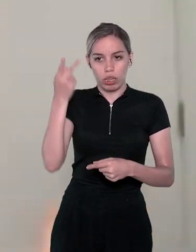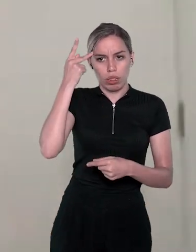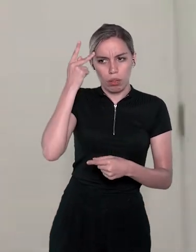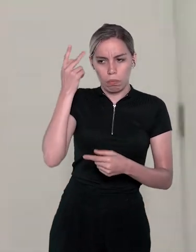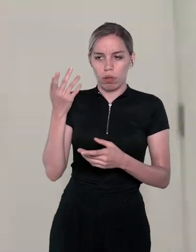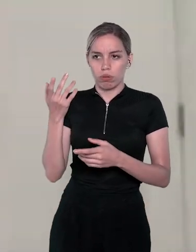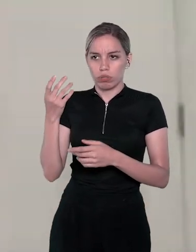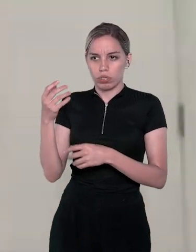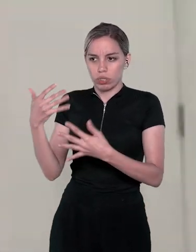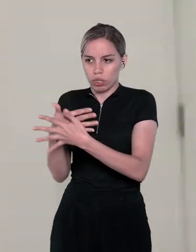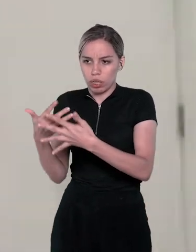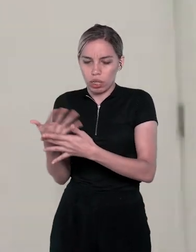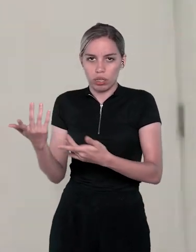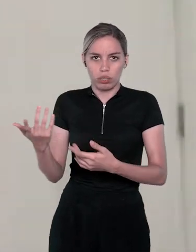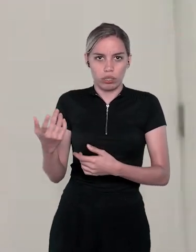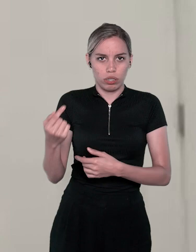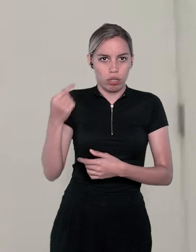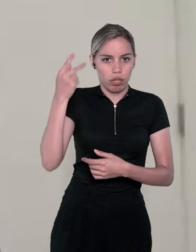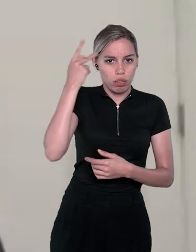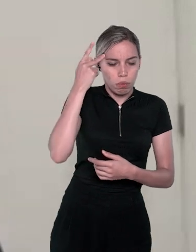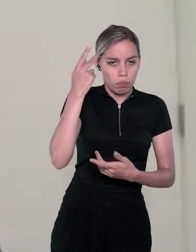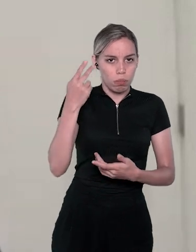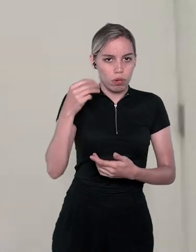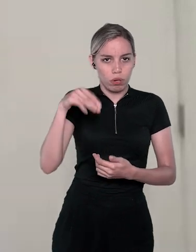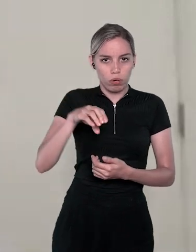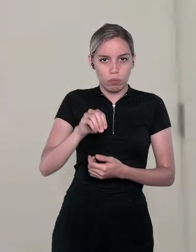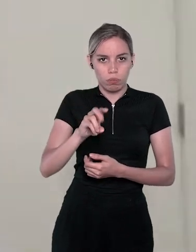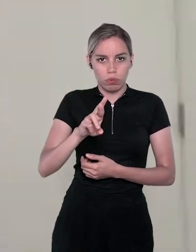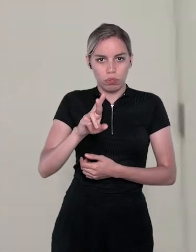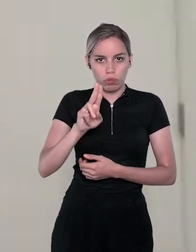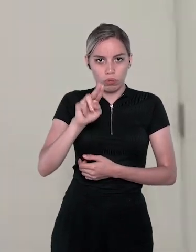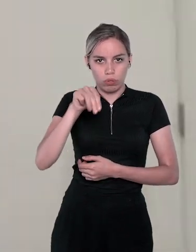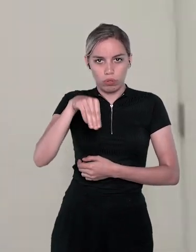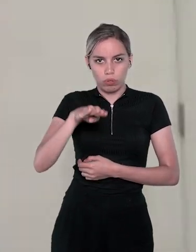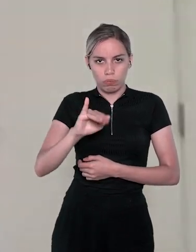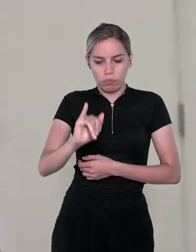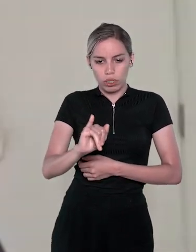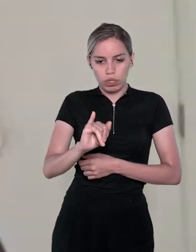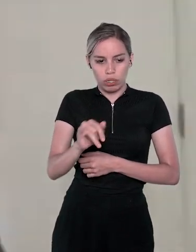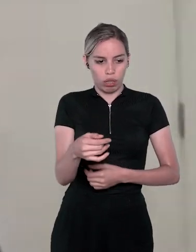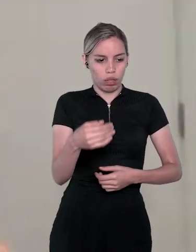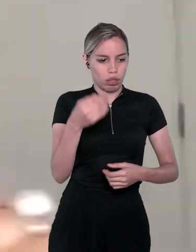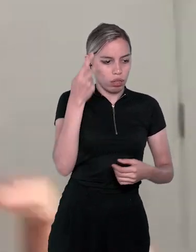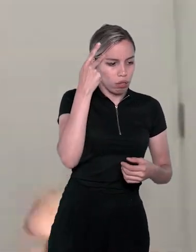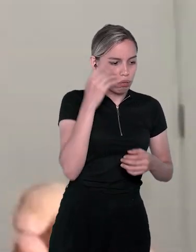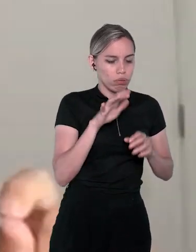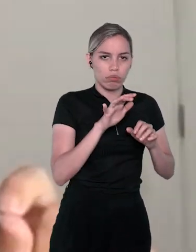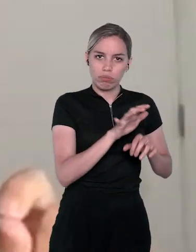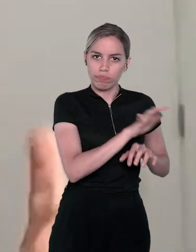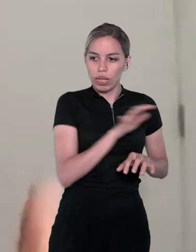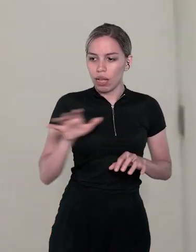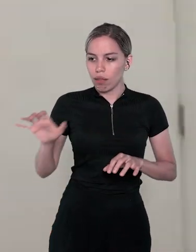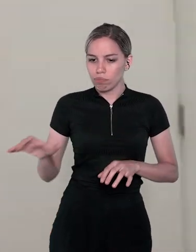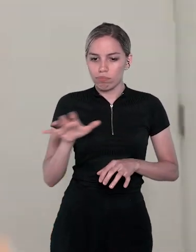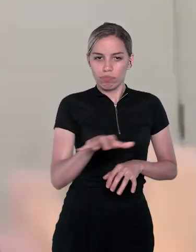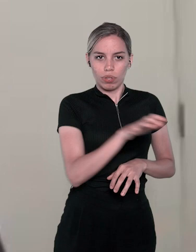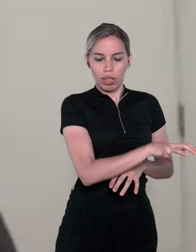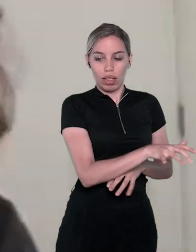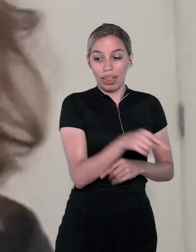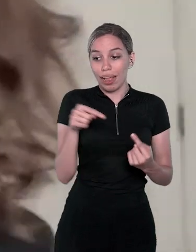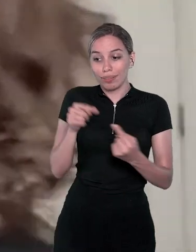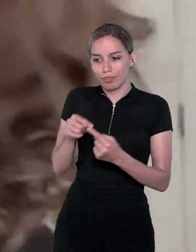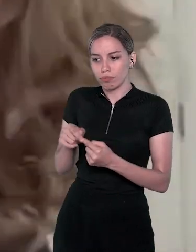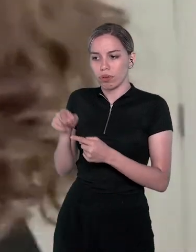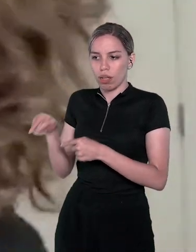Centro, São Paulo Morumbi, né? Tá, então, assim, tanto que essas indexações são